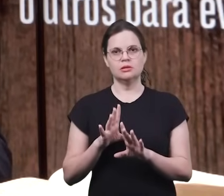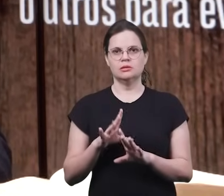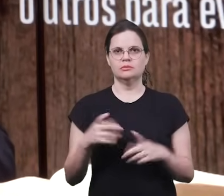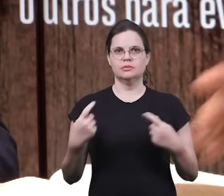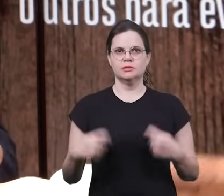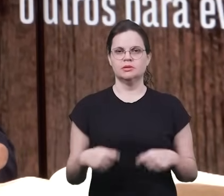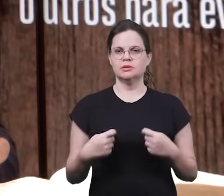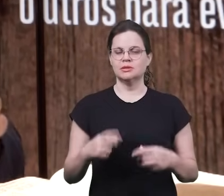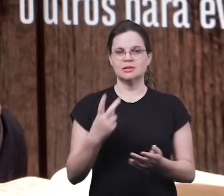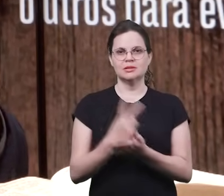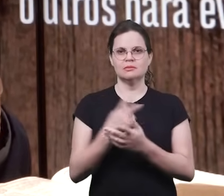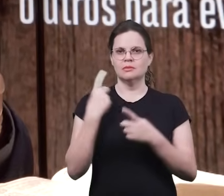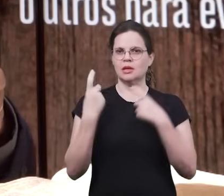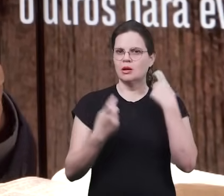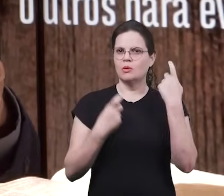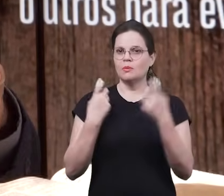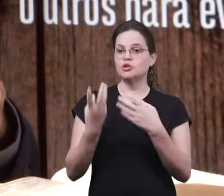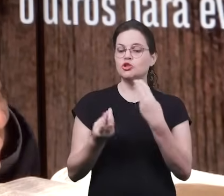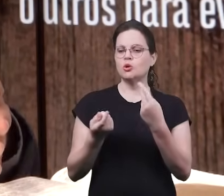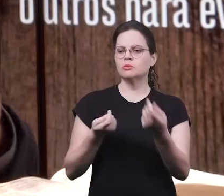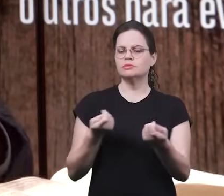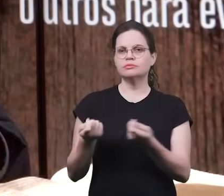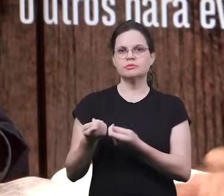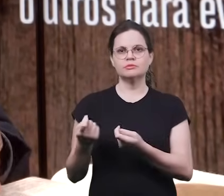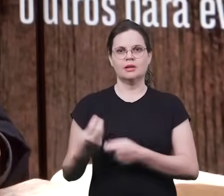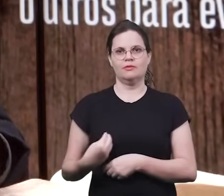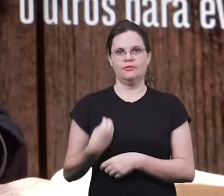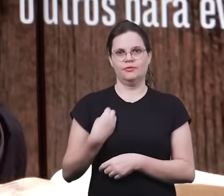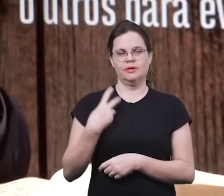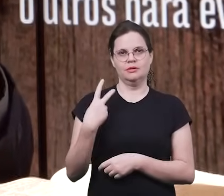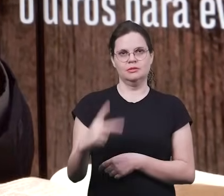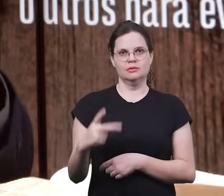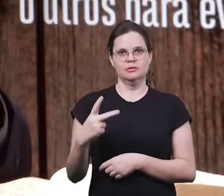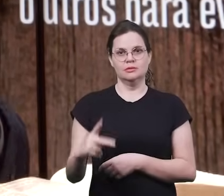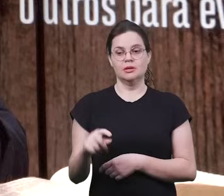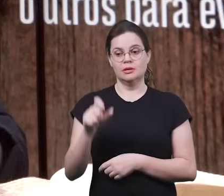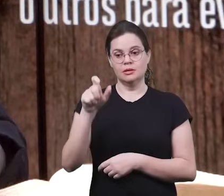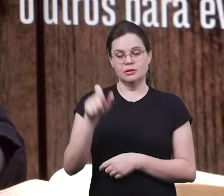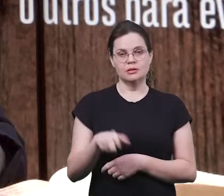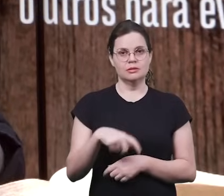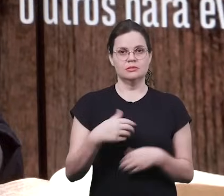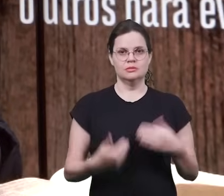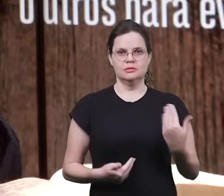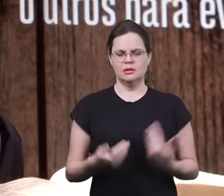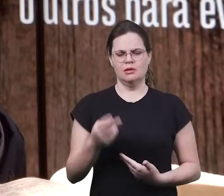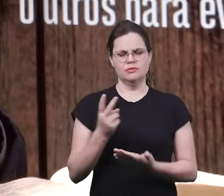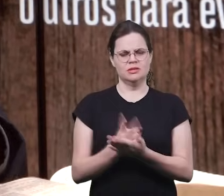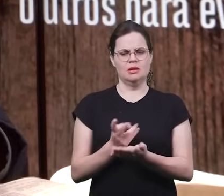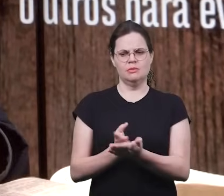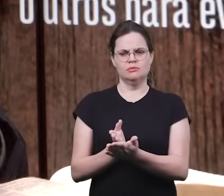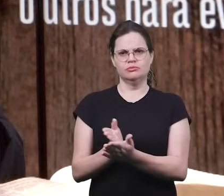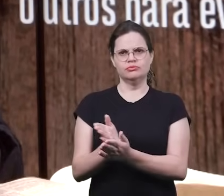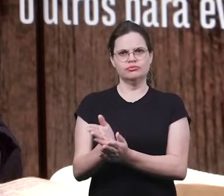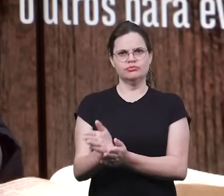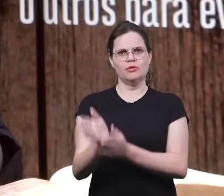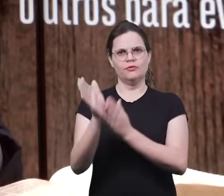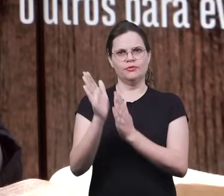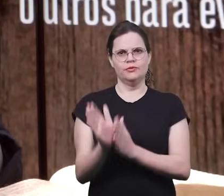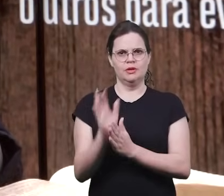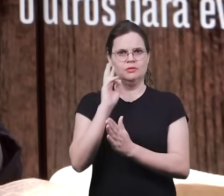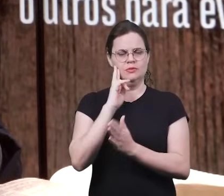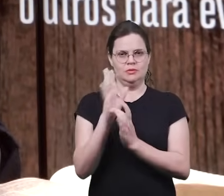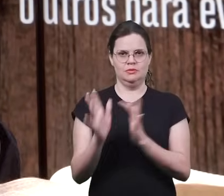está sempre preocupado com este governo para que a ovelha esteja sempre neste caminho que é o